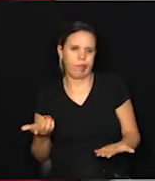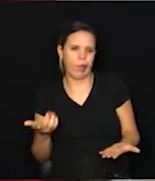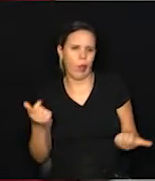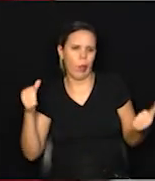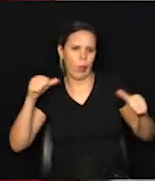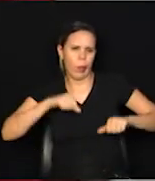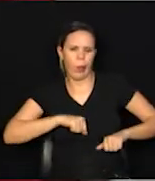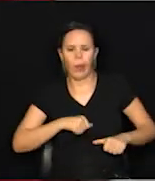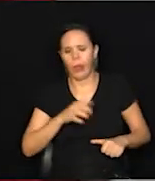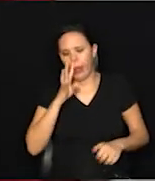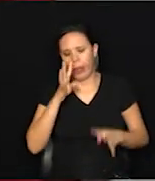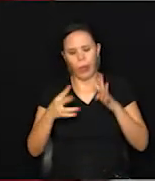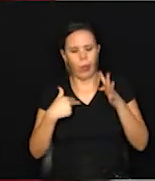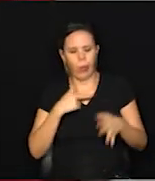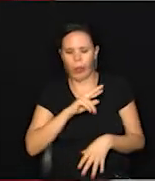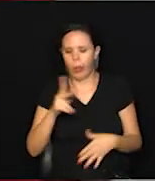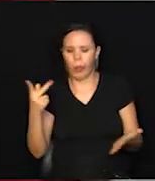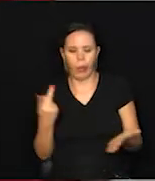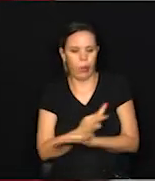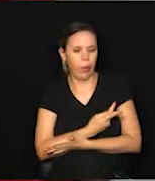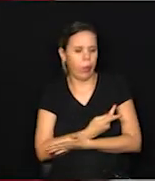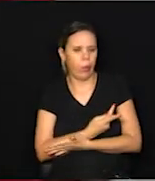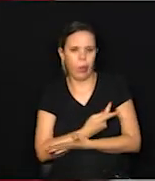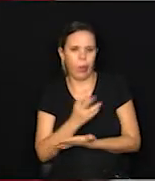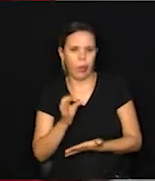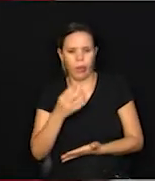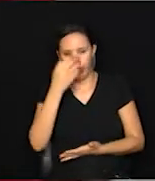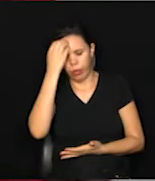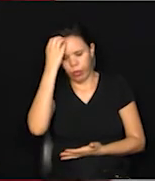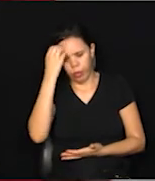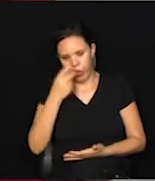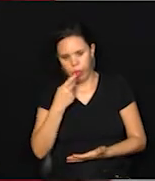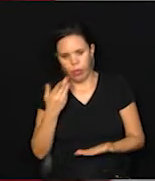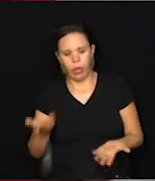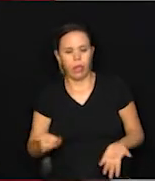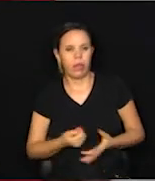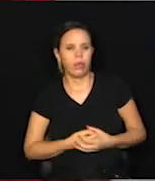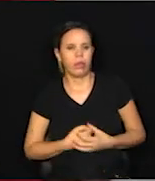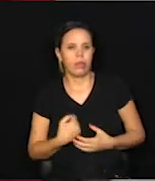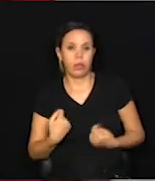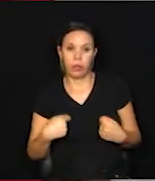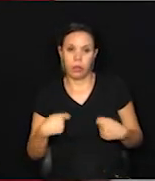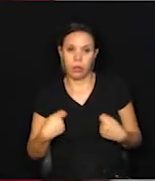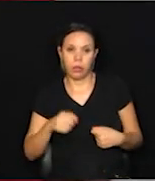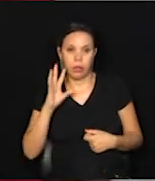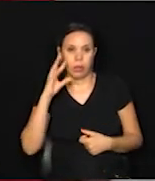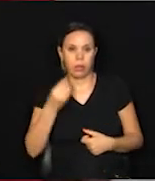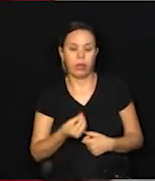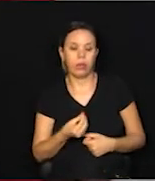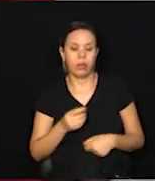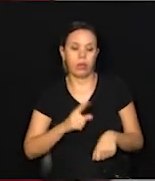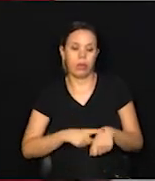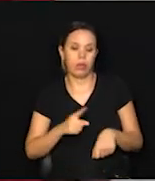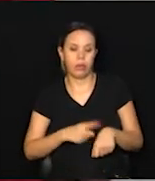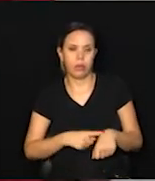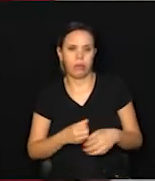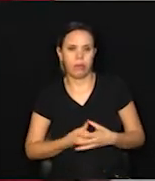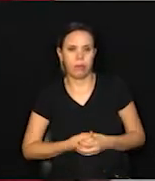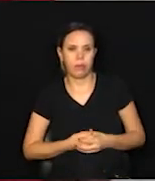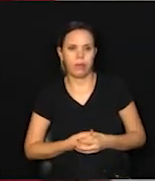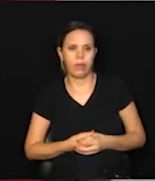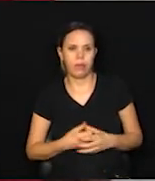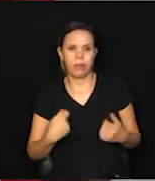que não é certo falar assim, né? Agora, a gente precisa entender que em algum momento a